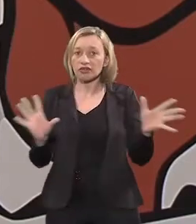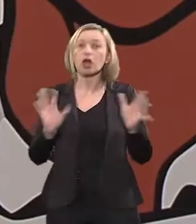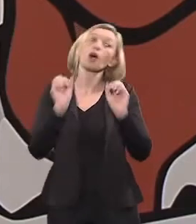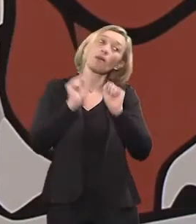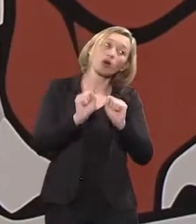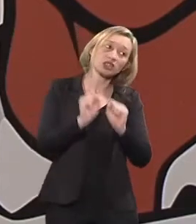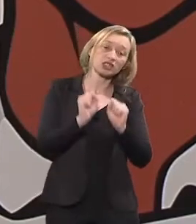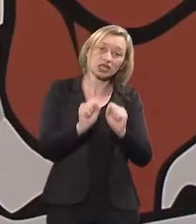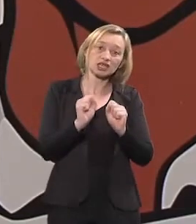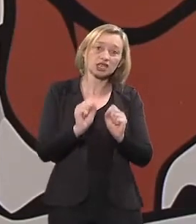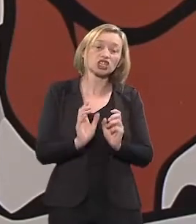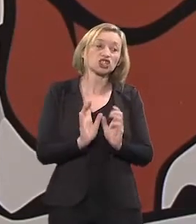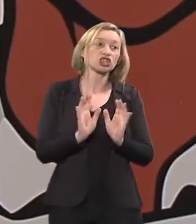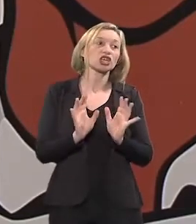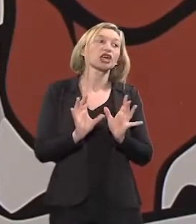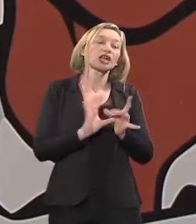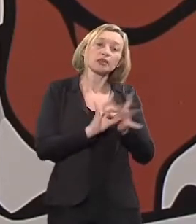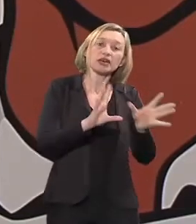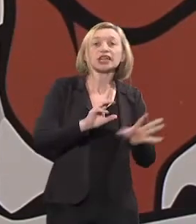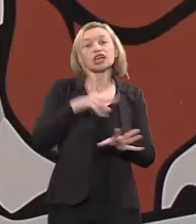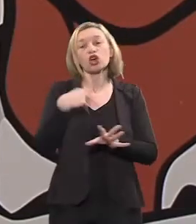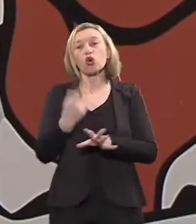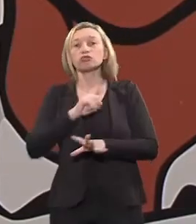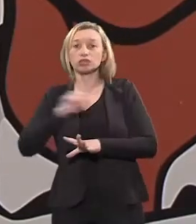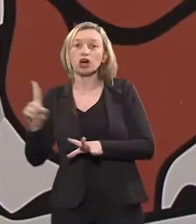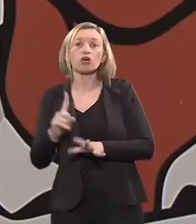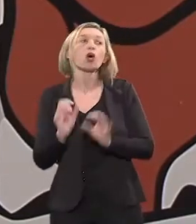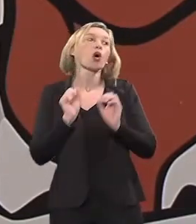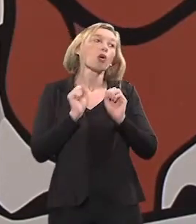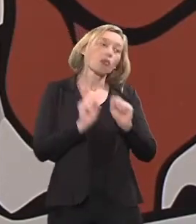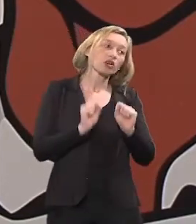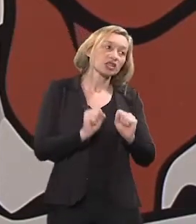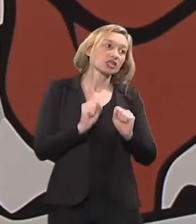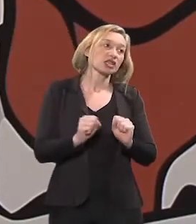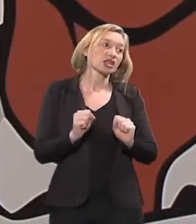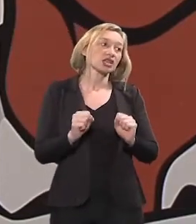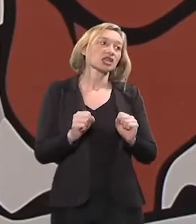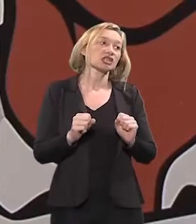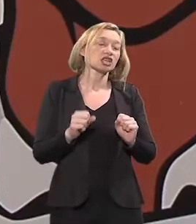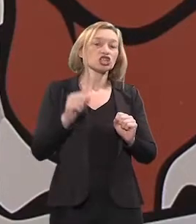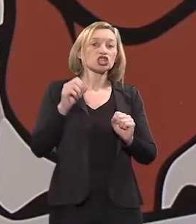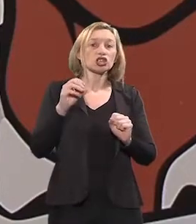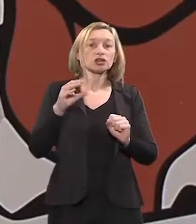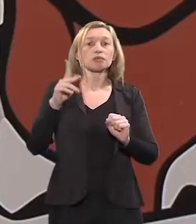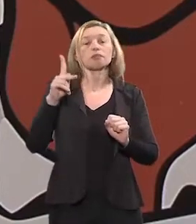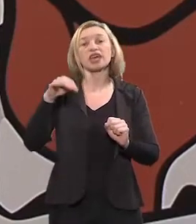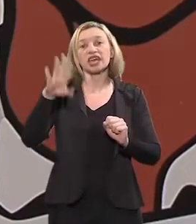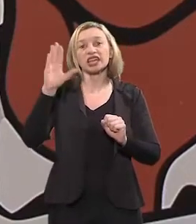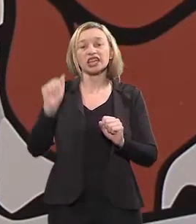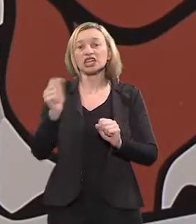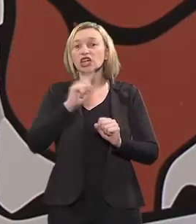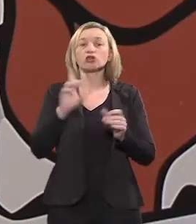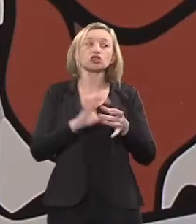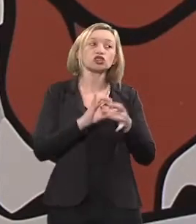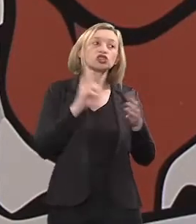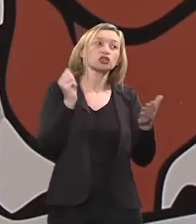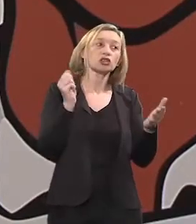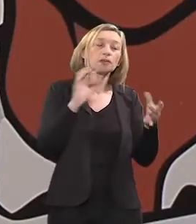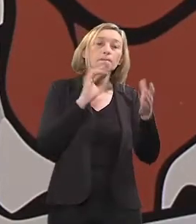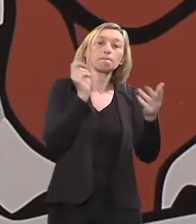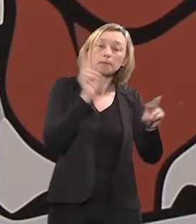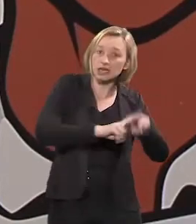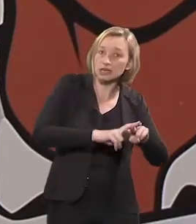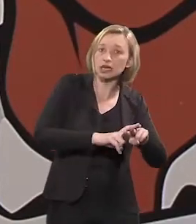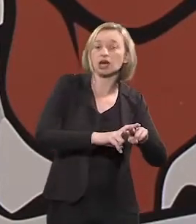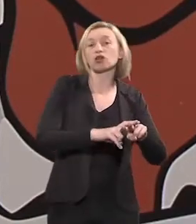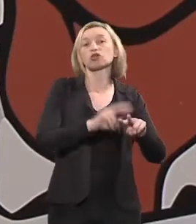seja absolvida no final, ou pode ser que ela seja condenada a uma pena que não seja uma pena de prisão, né? Ou que não